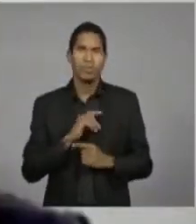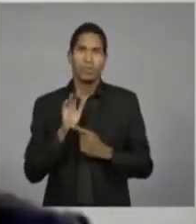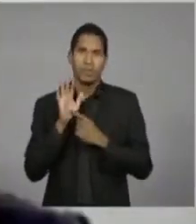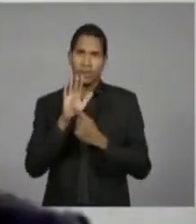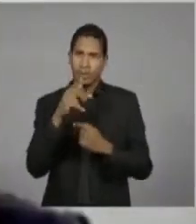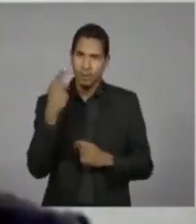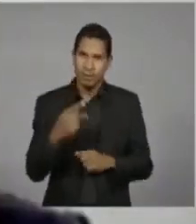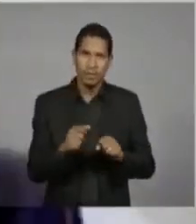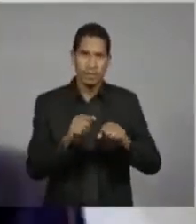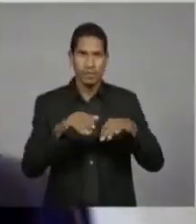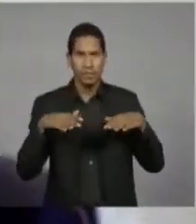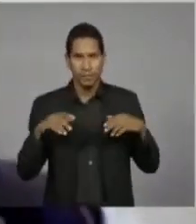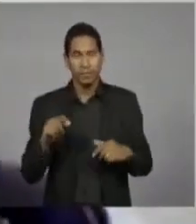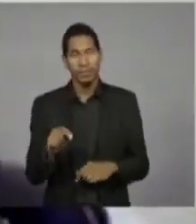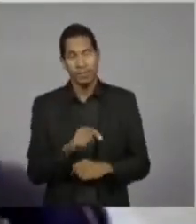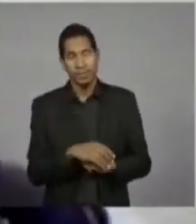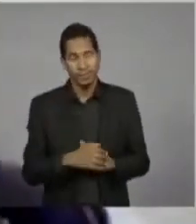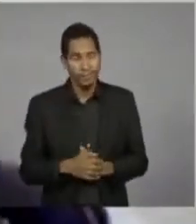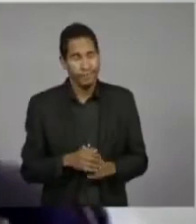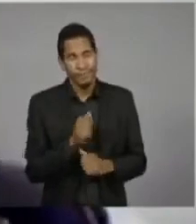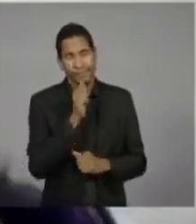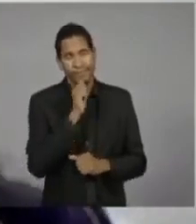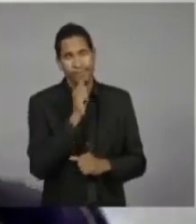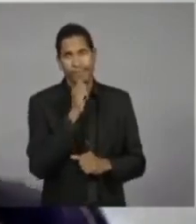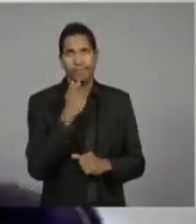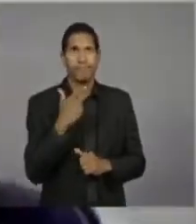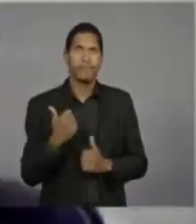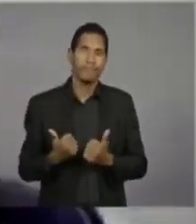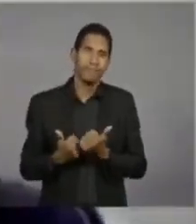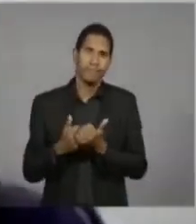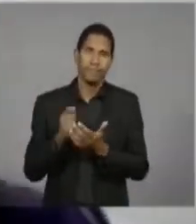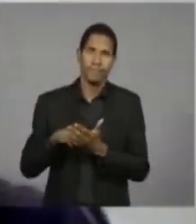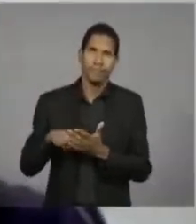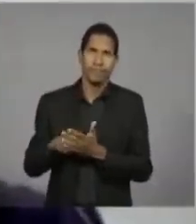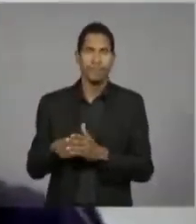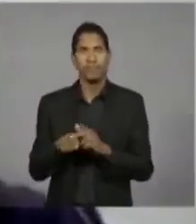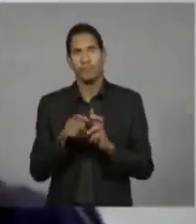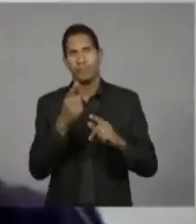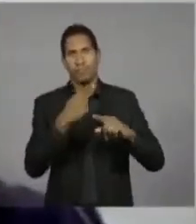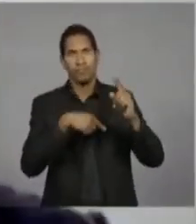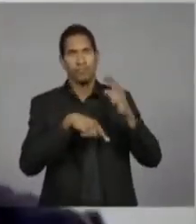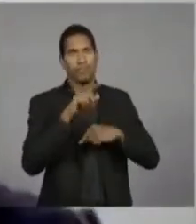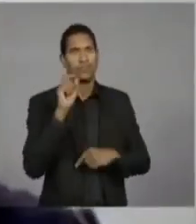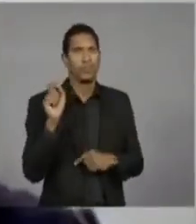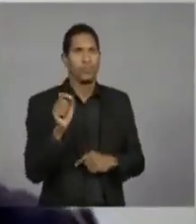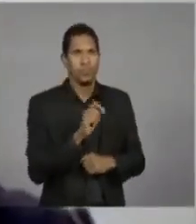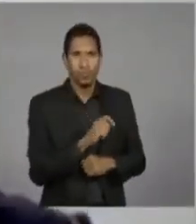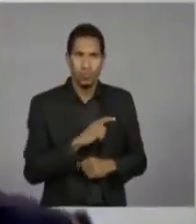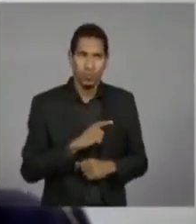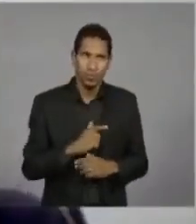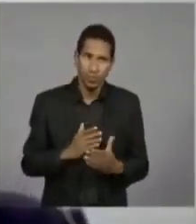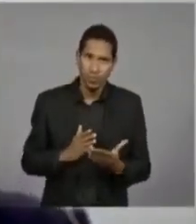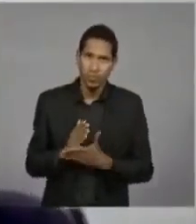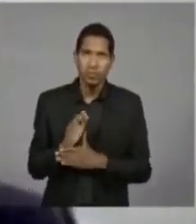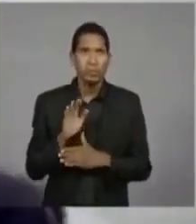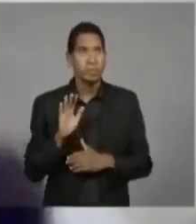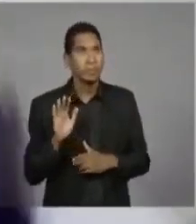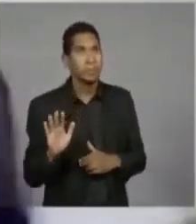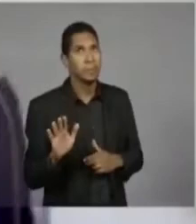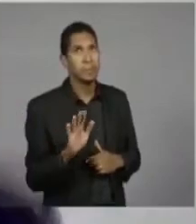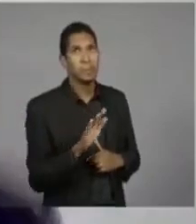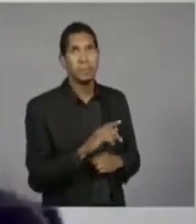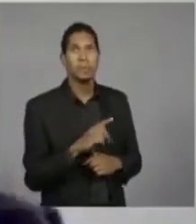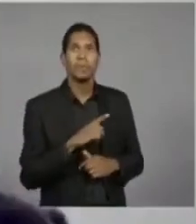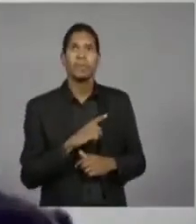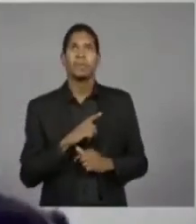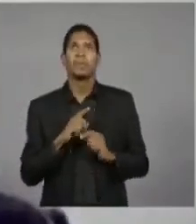apreciado em plenário, ainda que ele não tenha acordo, né, não tenha sucesso no sentido de ser aprovado. Mas eu vou